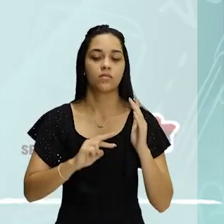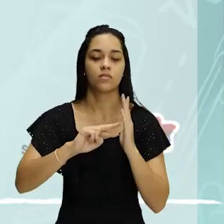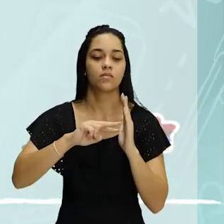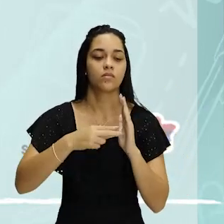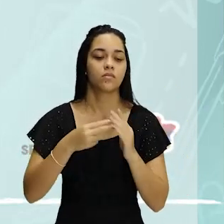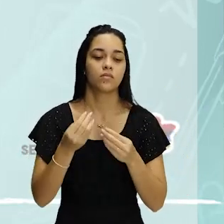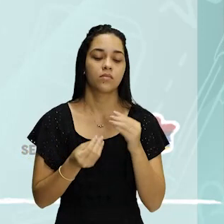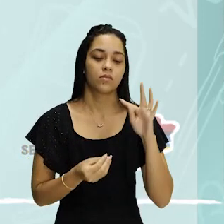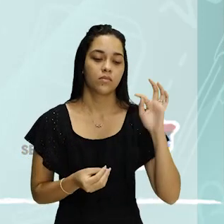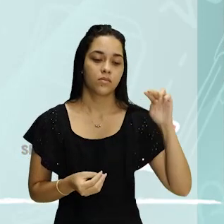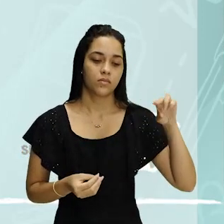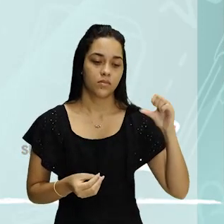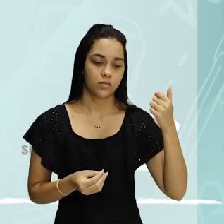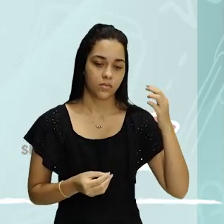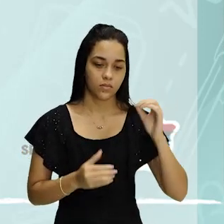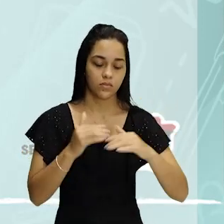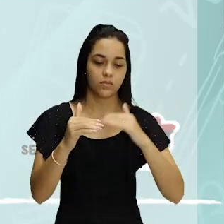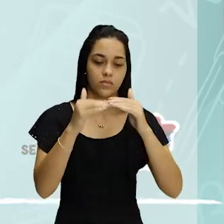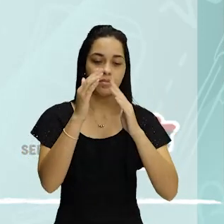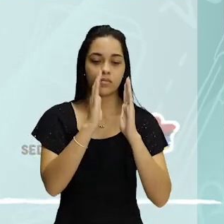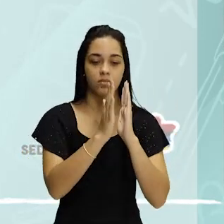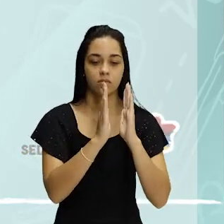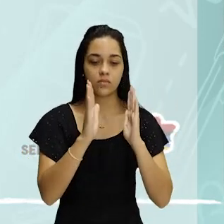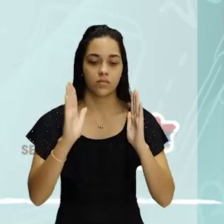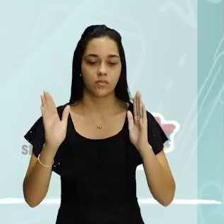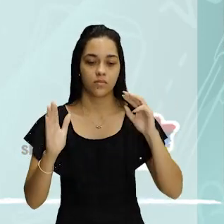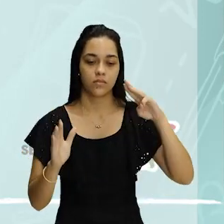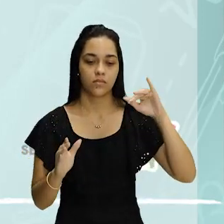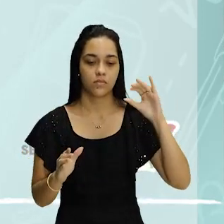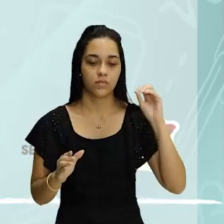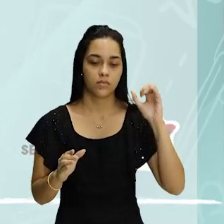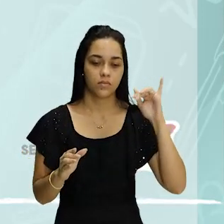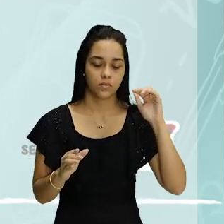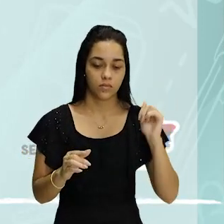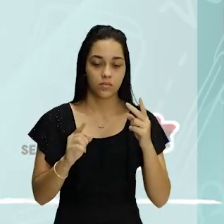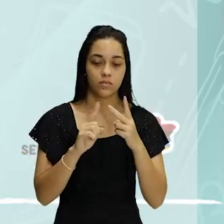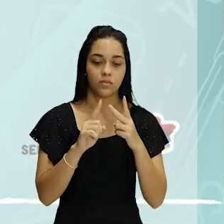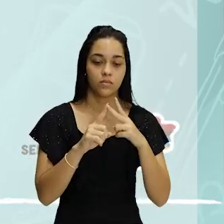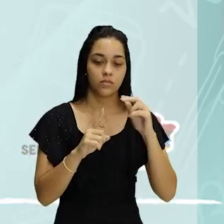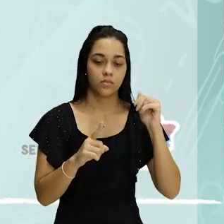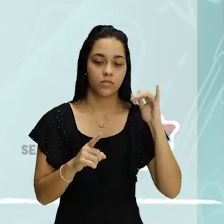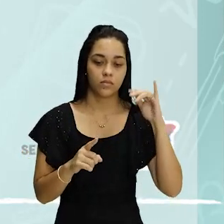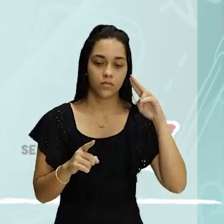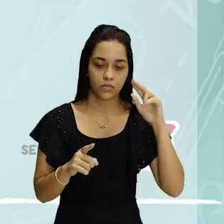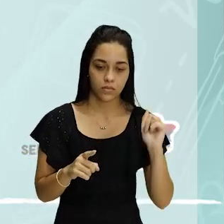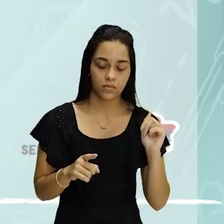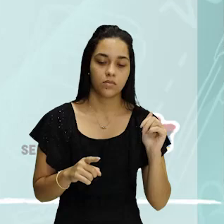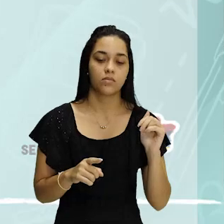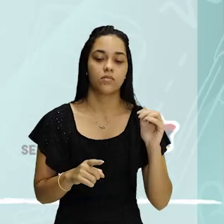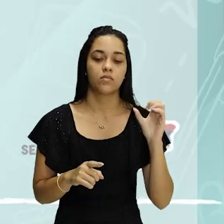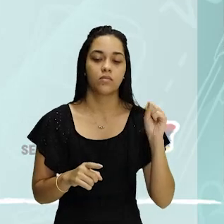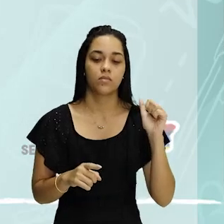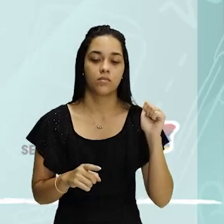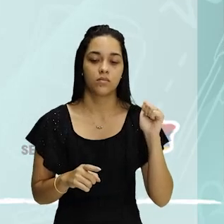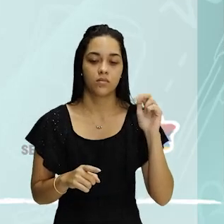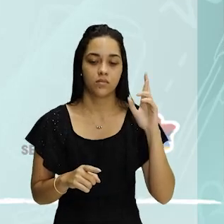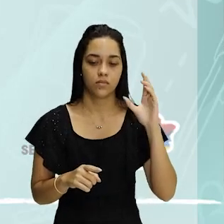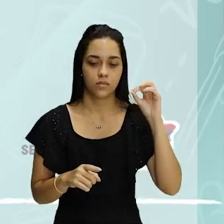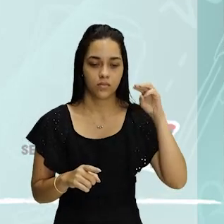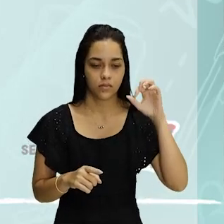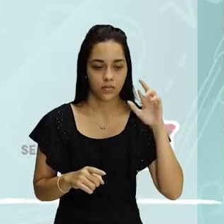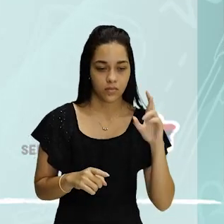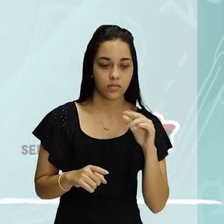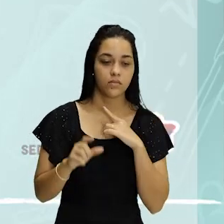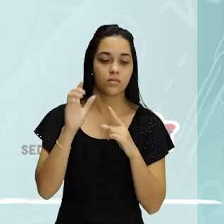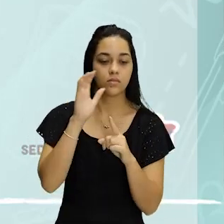pela tensão desenvolvida pelos filamentos de miosina e actina do sarcômero e